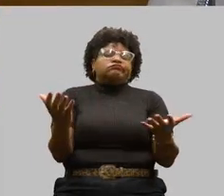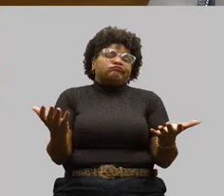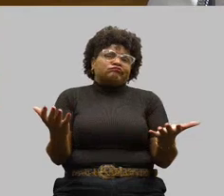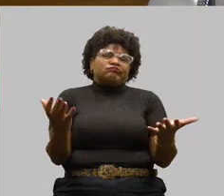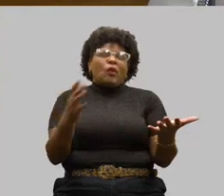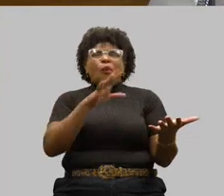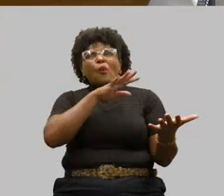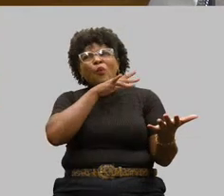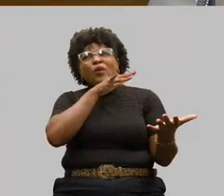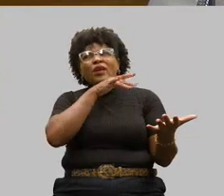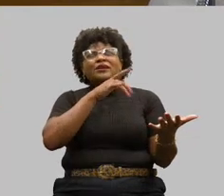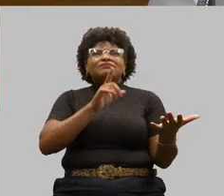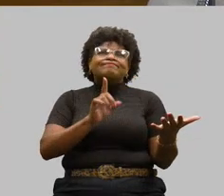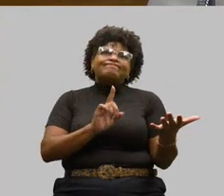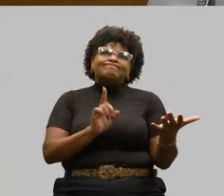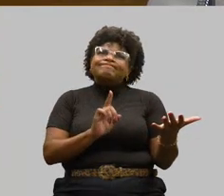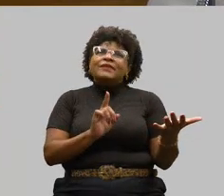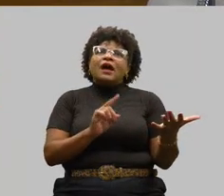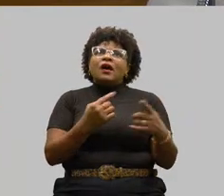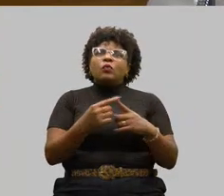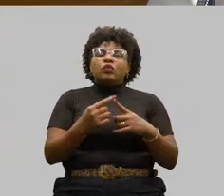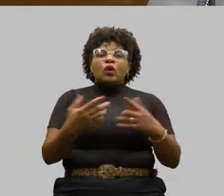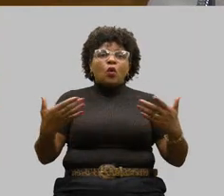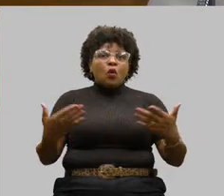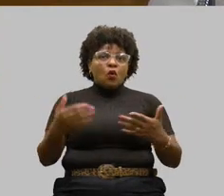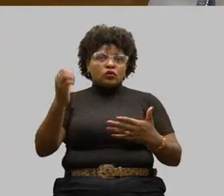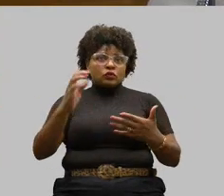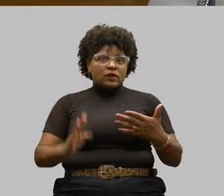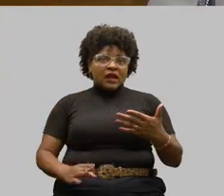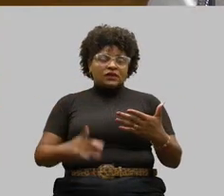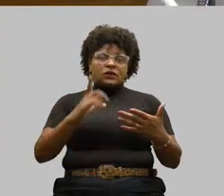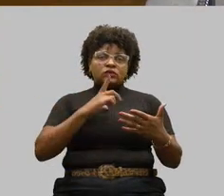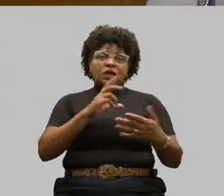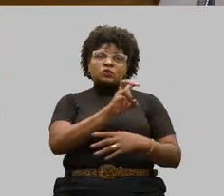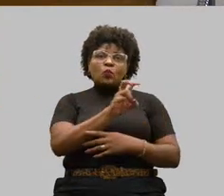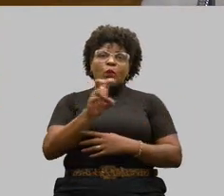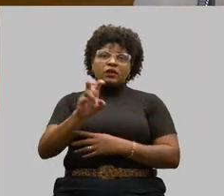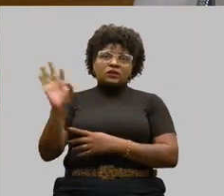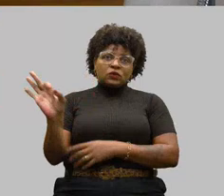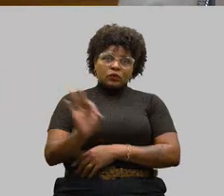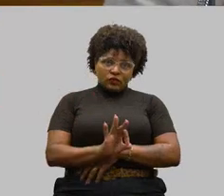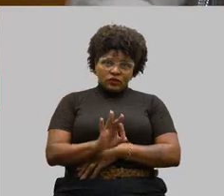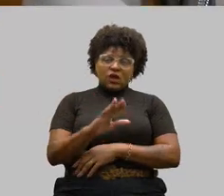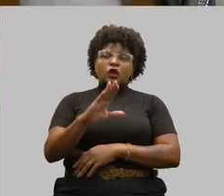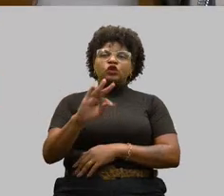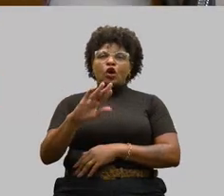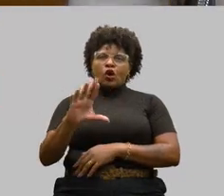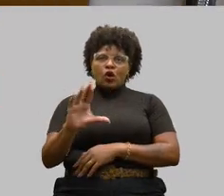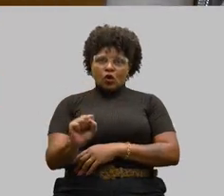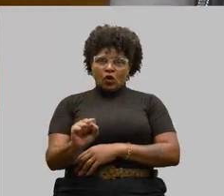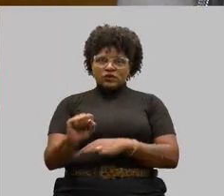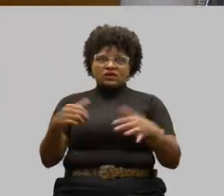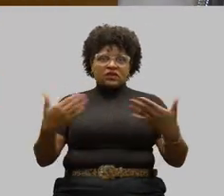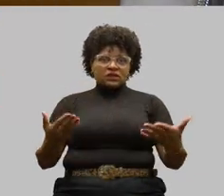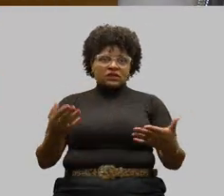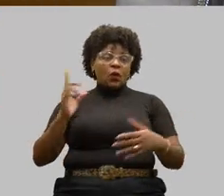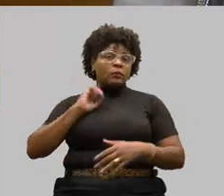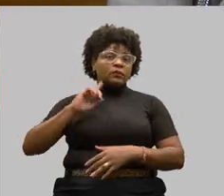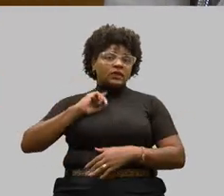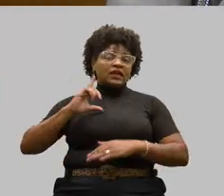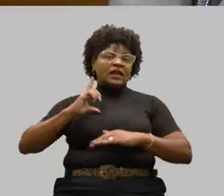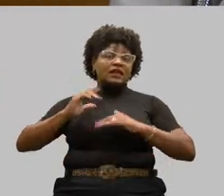se a gente pensar que o Brasil hoje ele cumpre 55% das suas cotas né então Minas Gerais tá acima